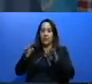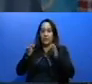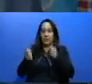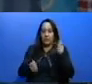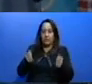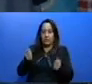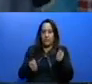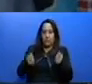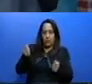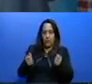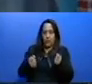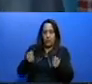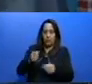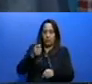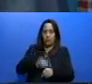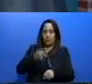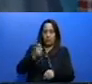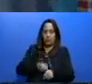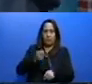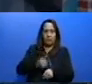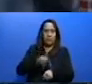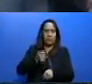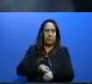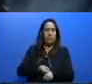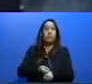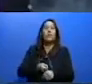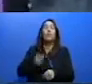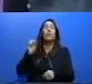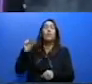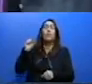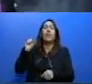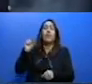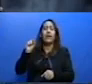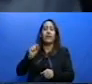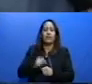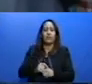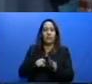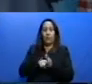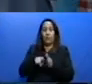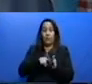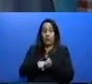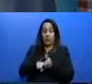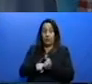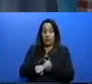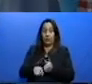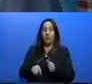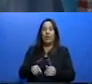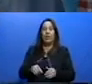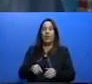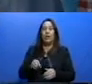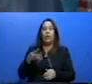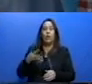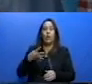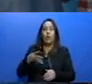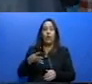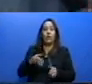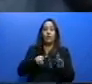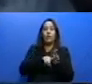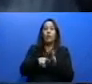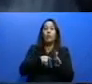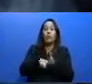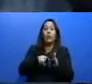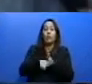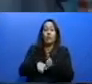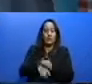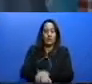é condutor ou isolante. Vamos ver. Tem agora 4 perguntas para nós respondermos. Vamos